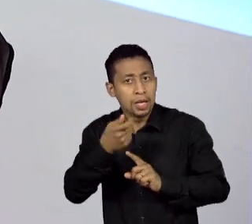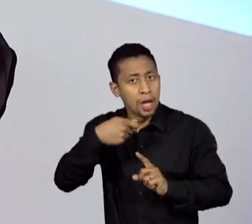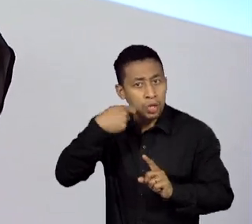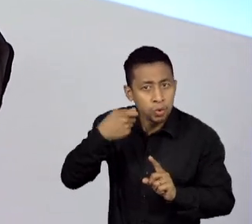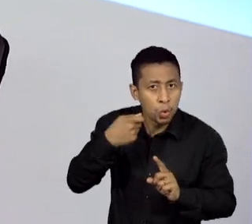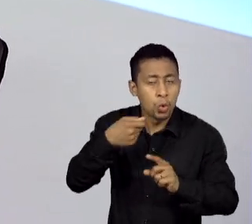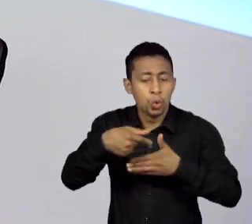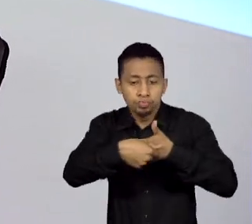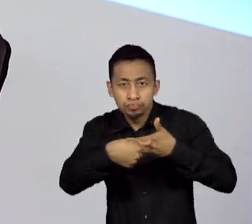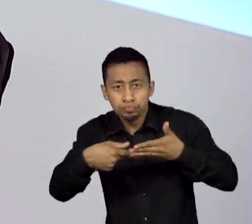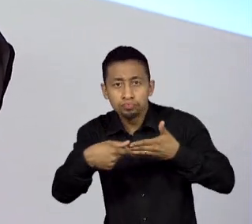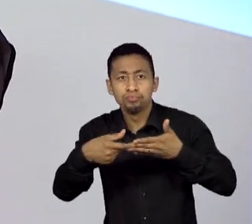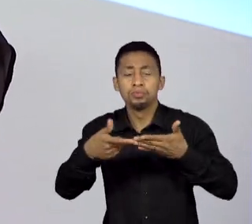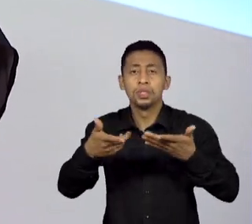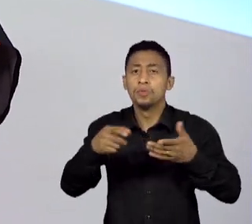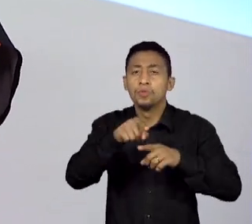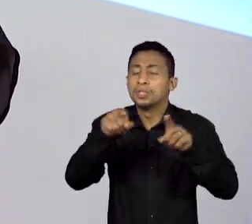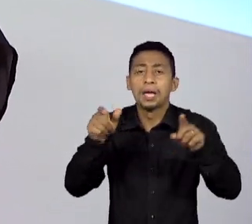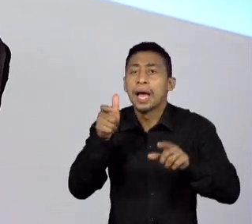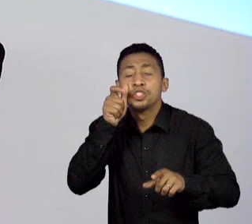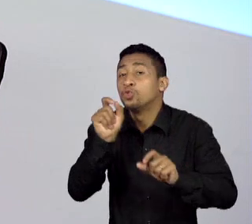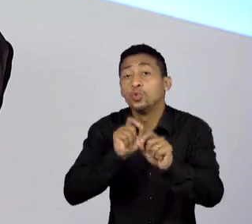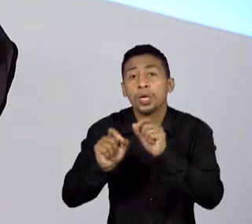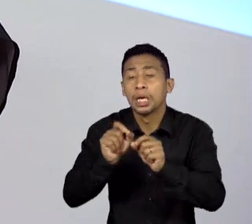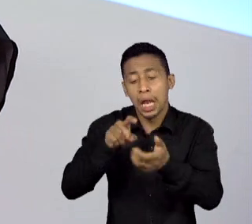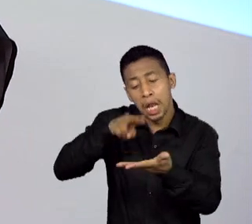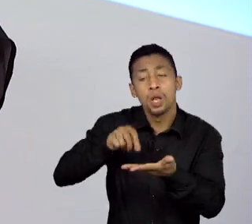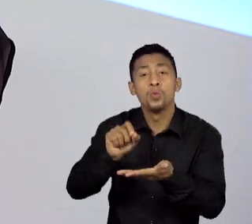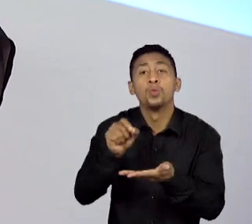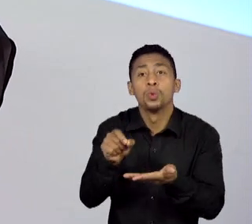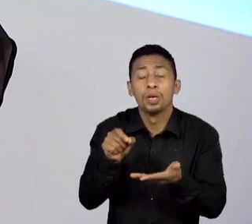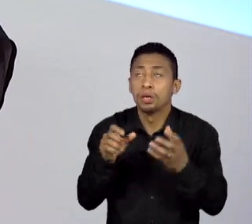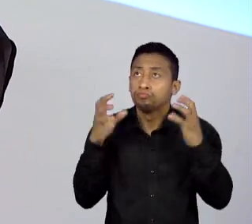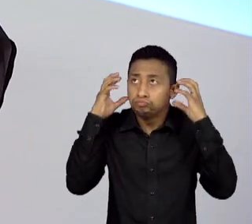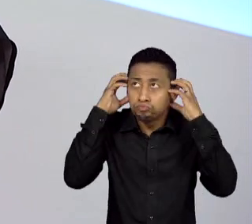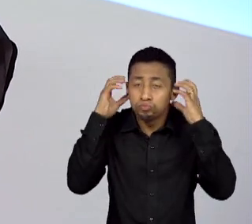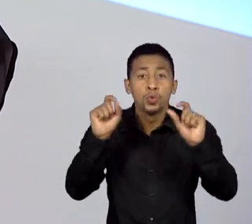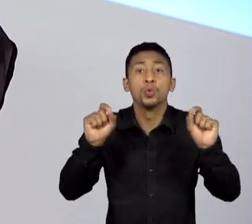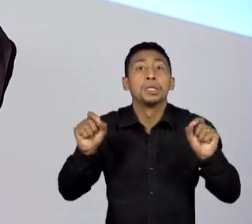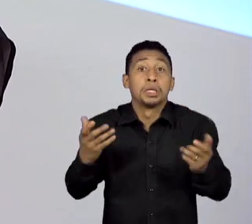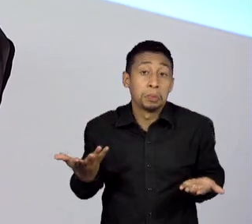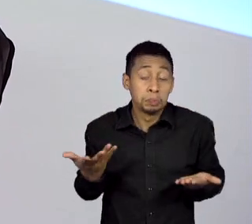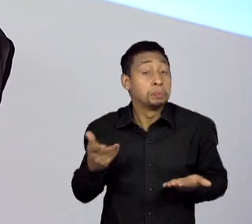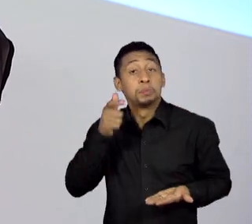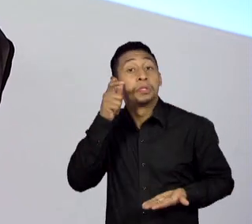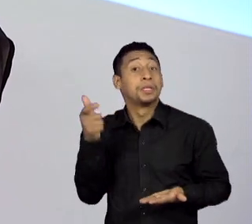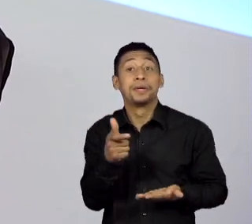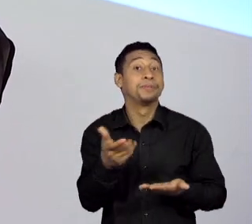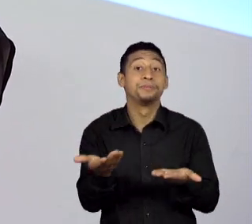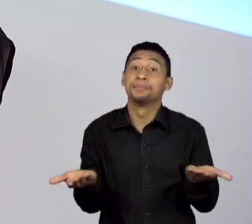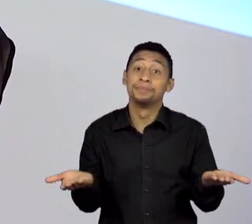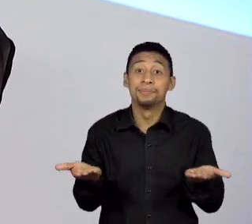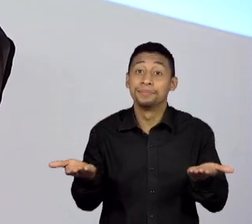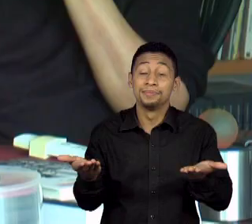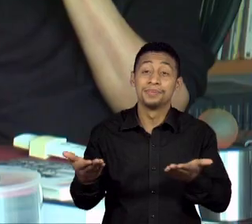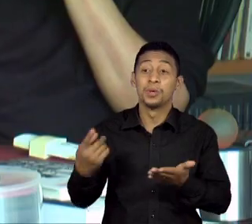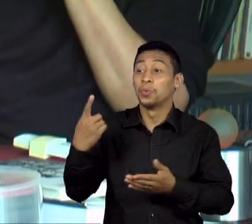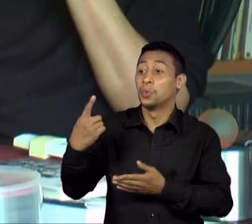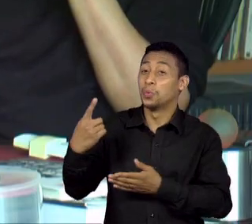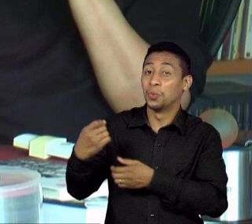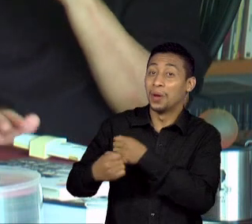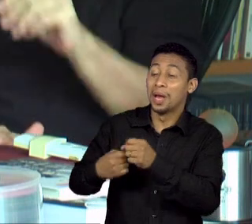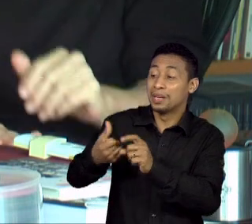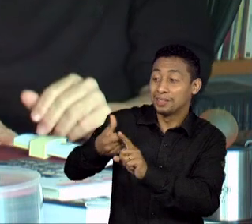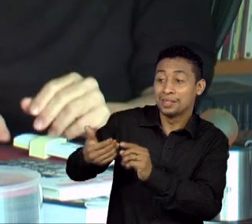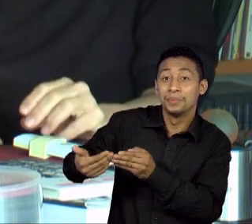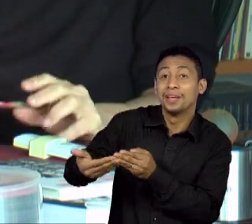vocês assistem, quem vocês acompanham, que tipo de coisa que interessa a vocês atualmente nesse último ano e meio?